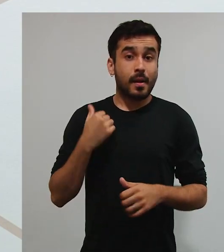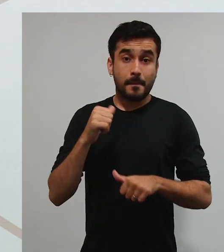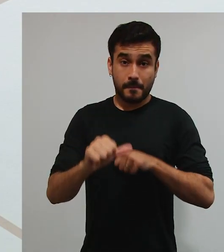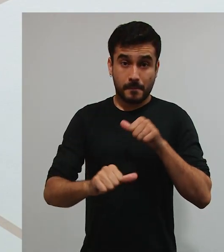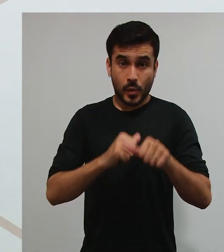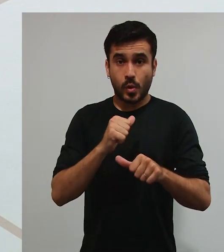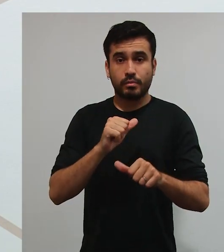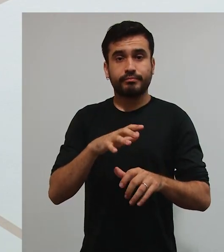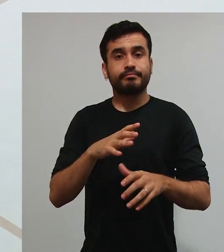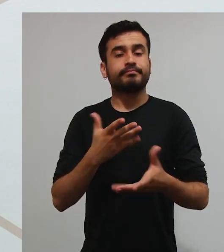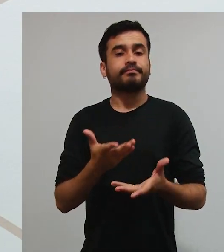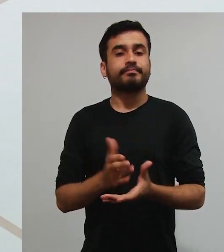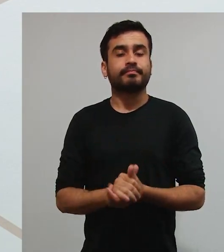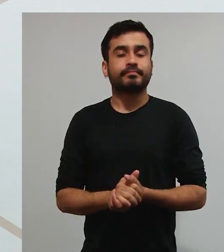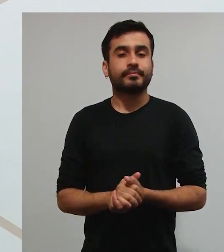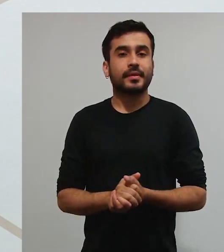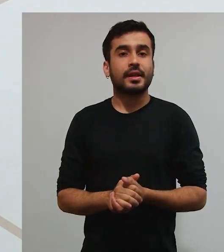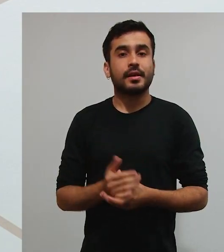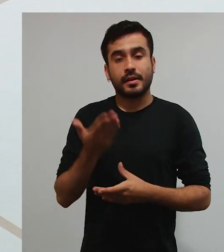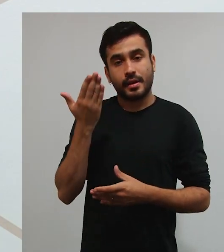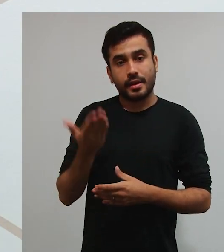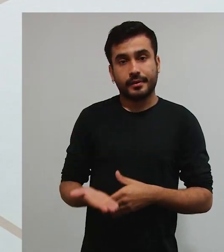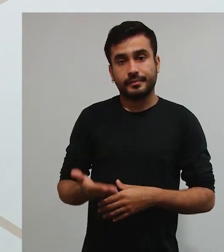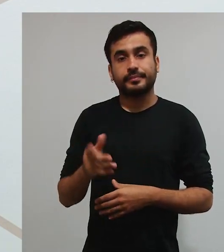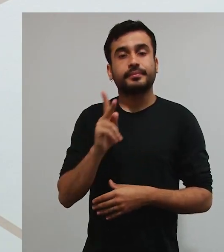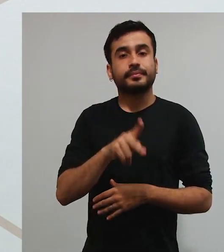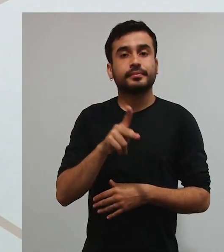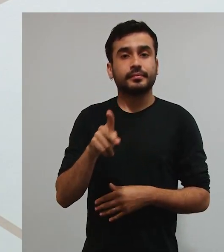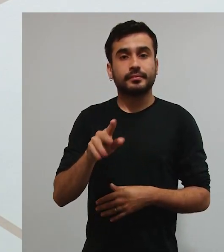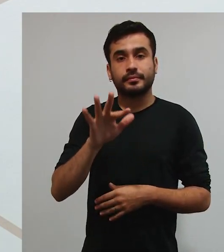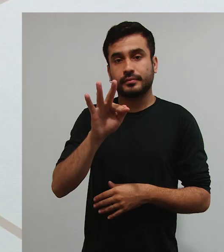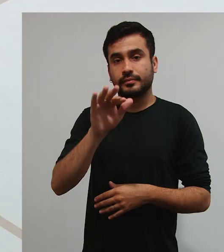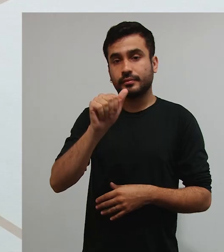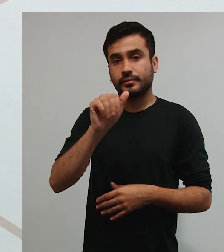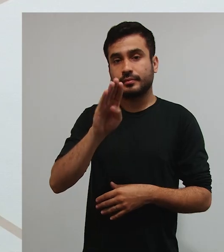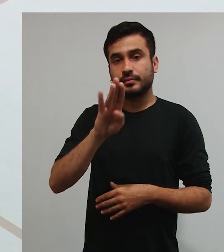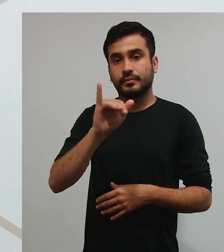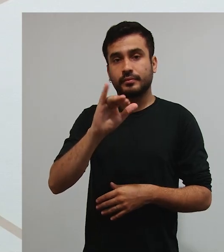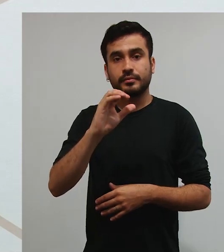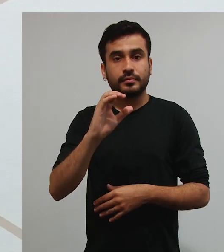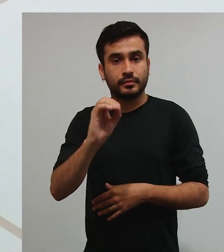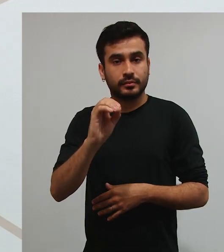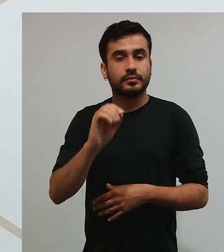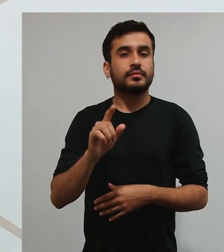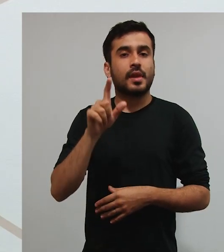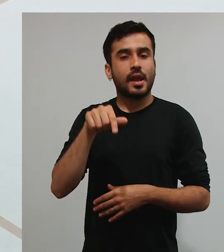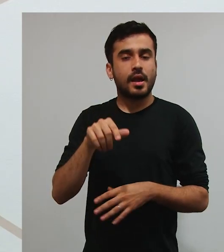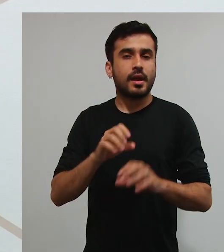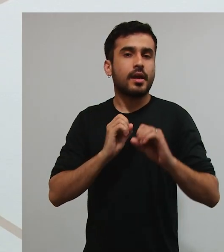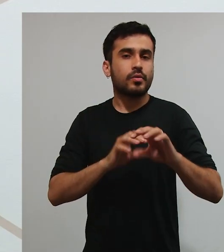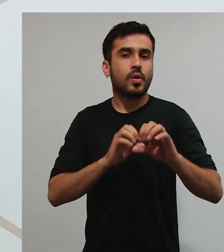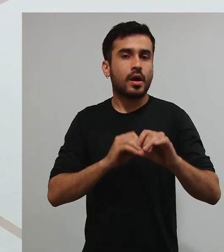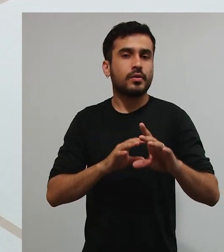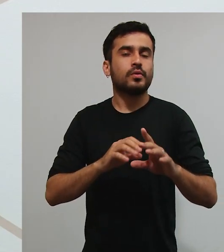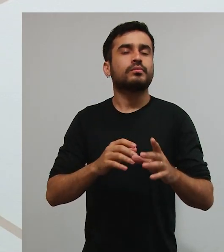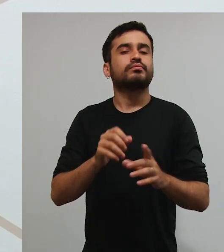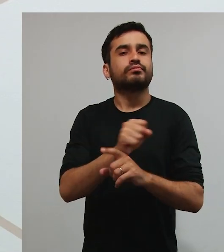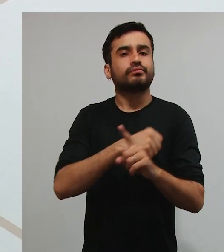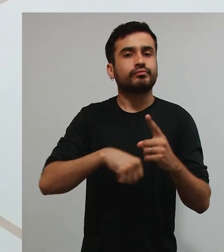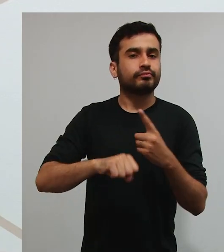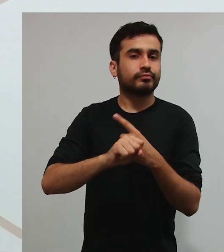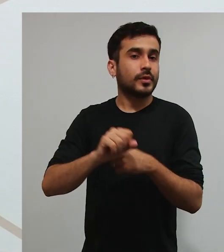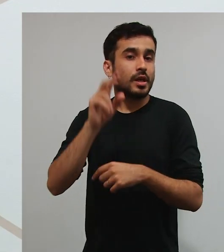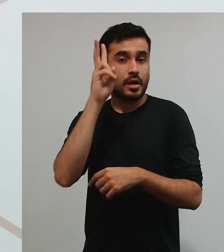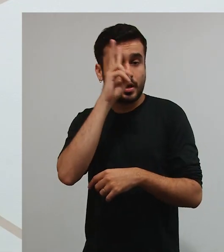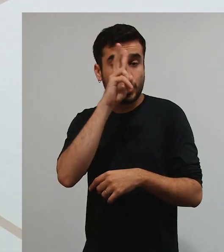transformou minha vida e me transformou enquanto professora. É ninguém menos do que o professor Fábio Santos Andrade. Ele é